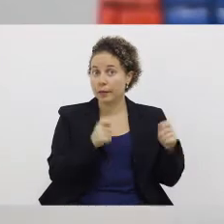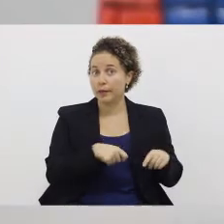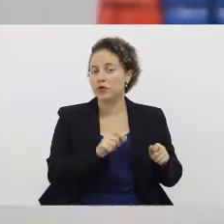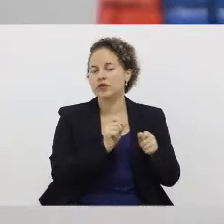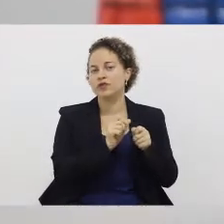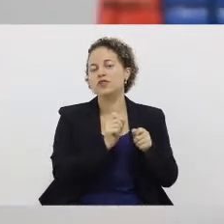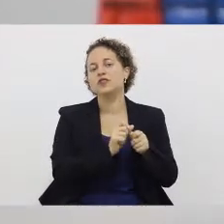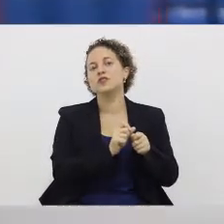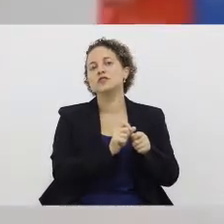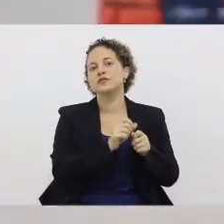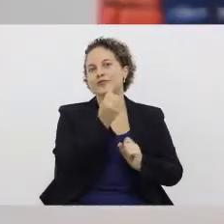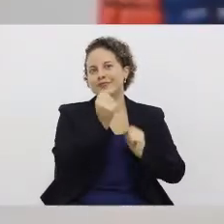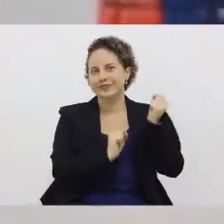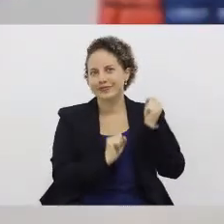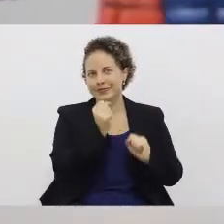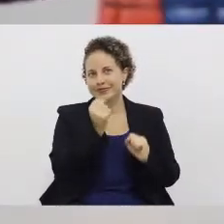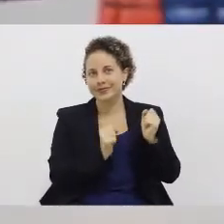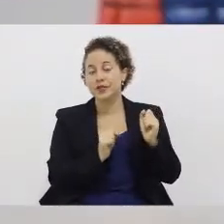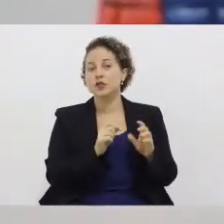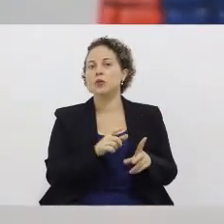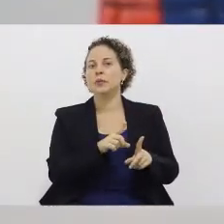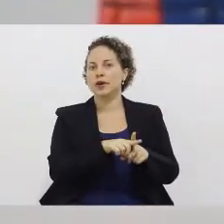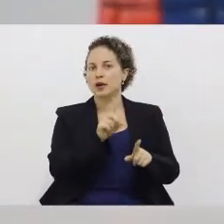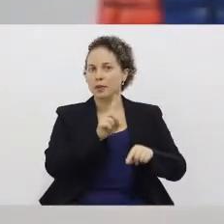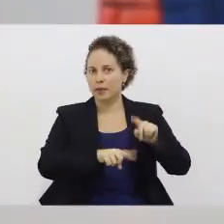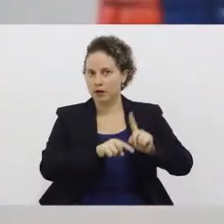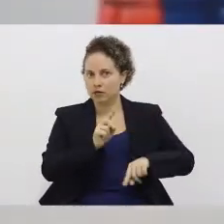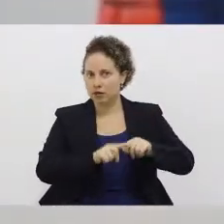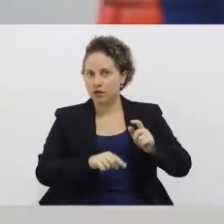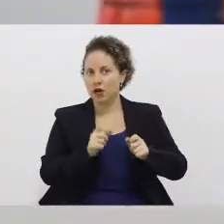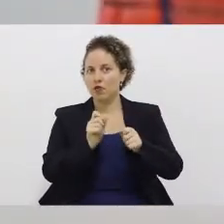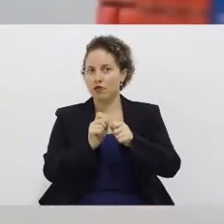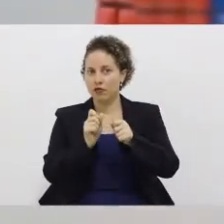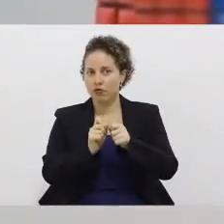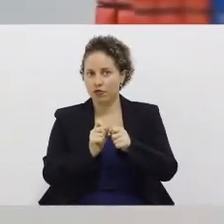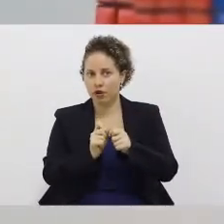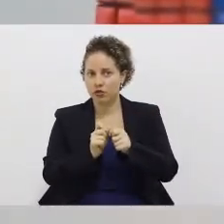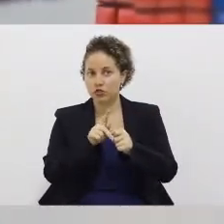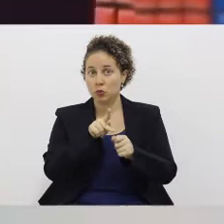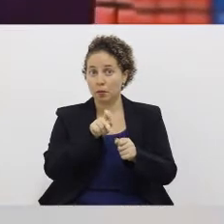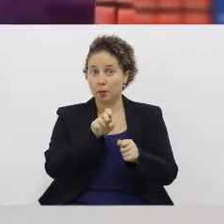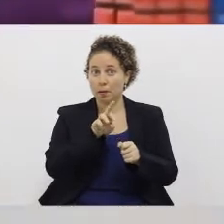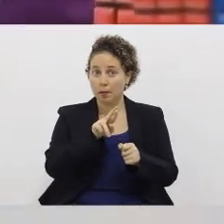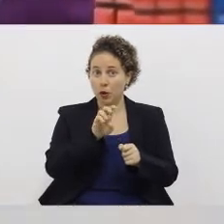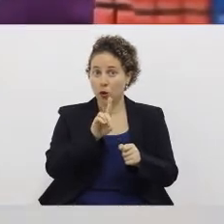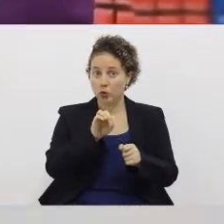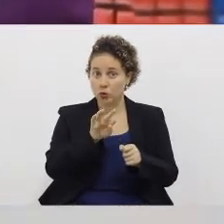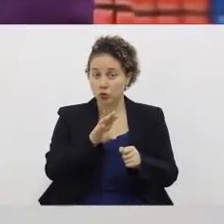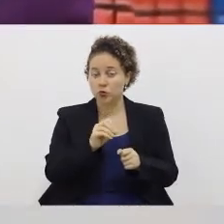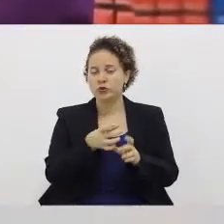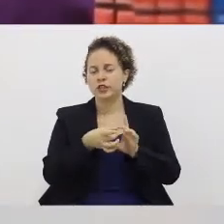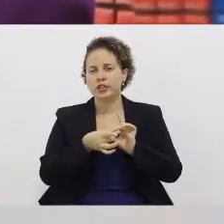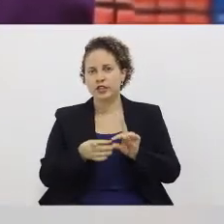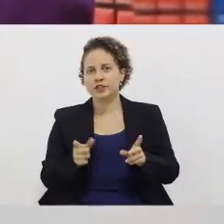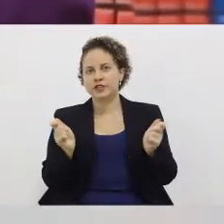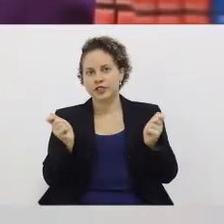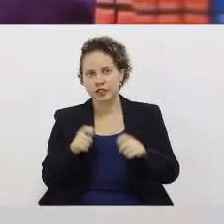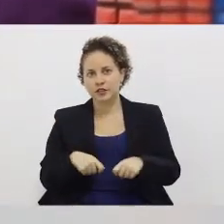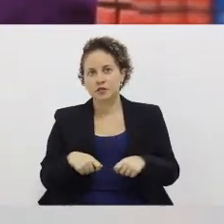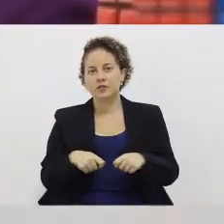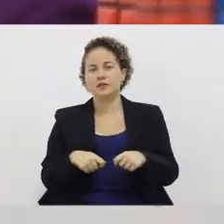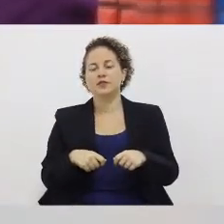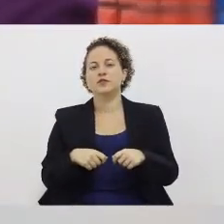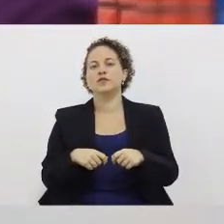produto. Então, ele pega insumo, faz um outro produto e o deixa disponível. É aí o momento em